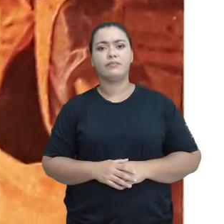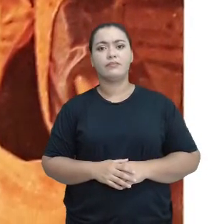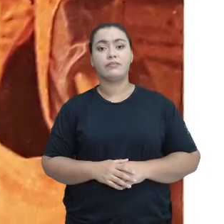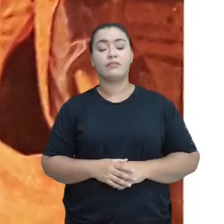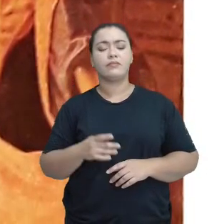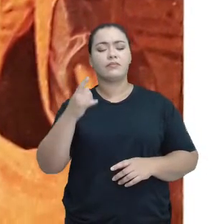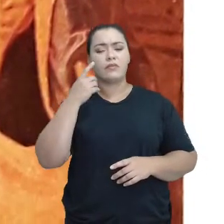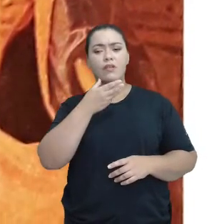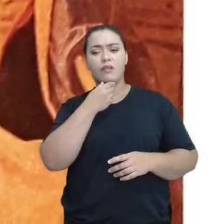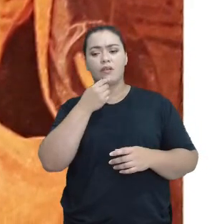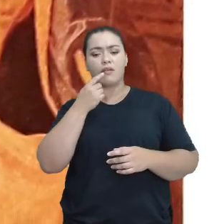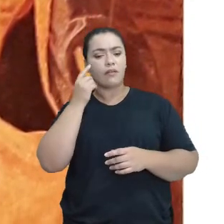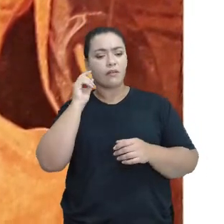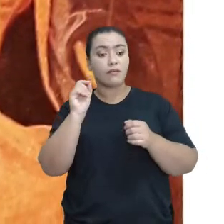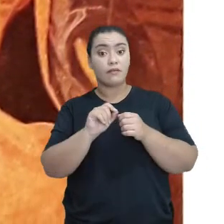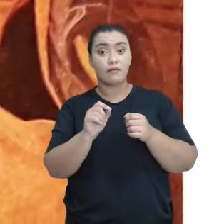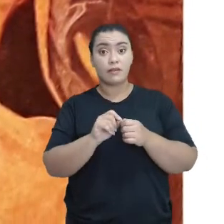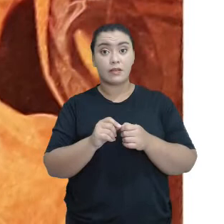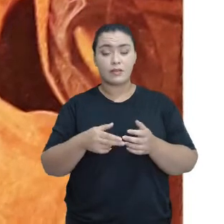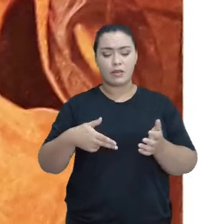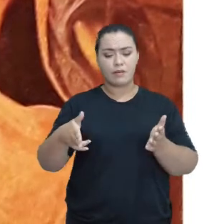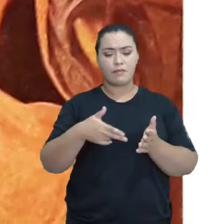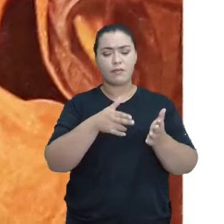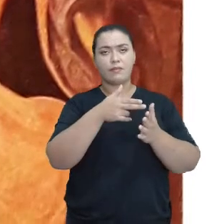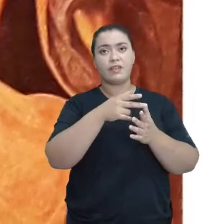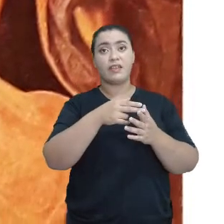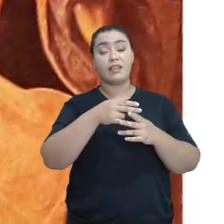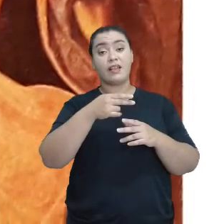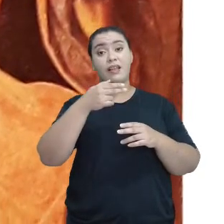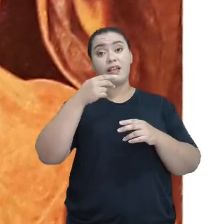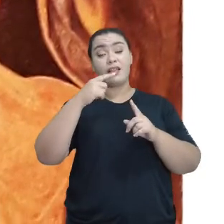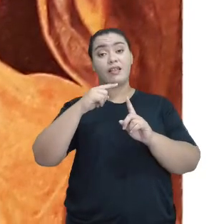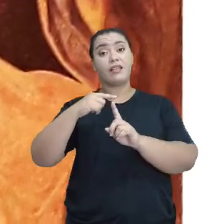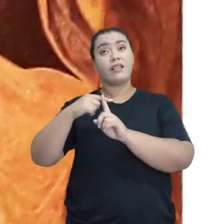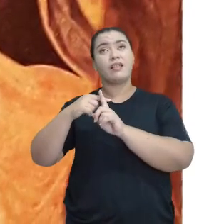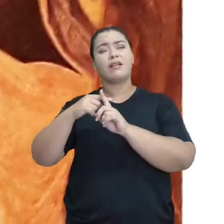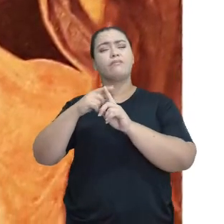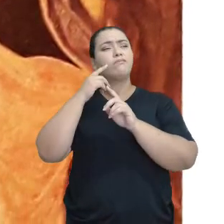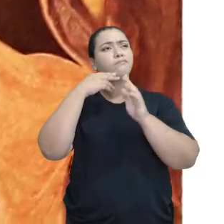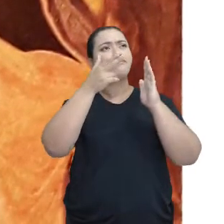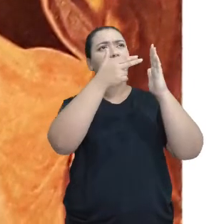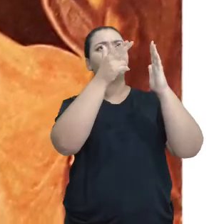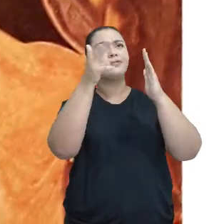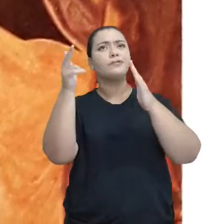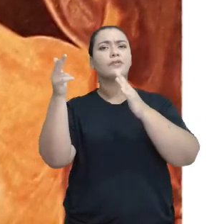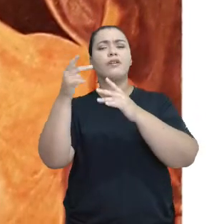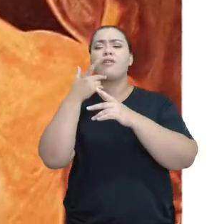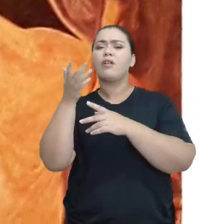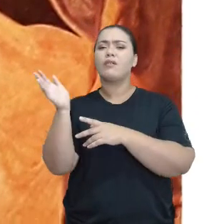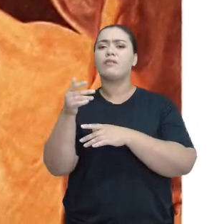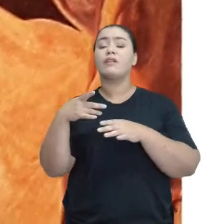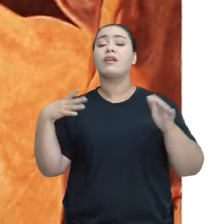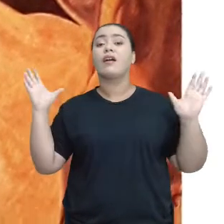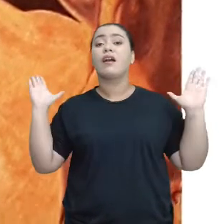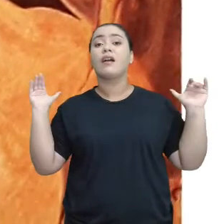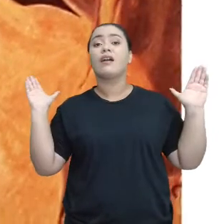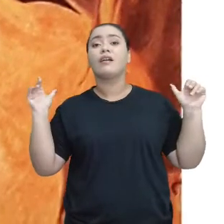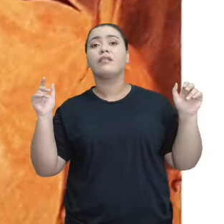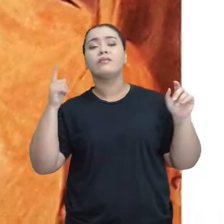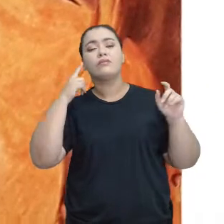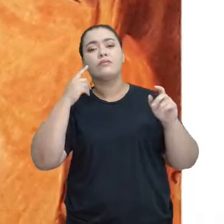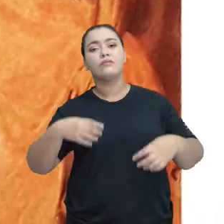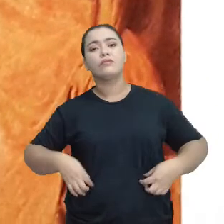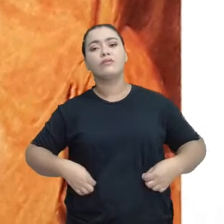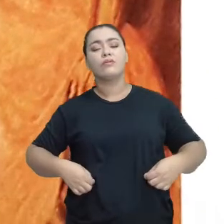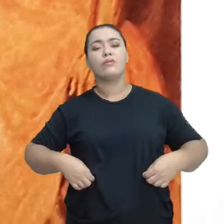Verrocchio estava fazendo uma grande pintura em uma igreja e pediu a Leonardo que pintasse o anjinho que segurava o manto de